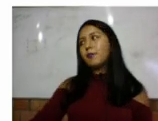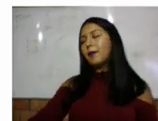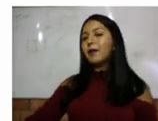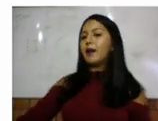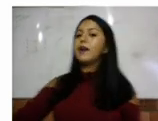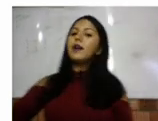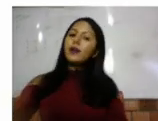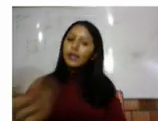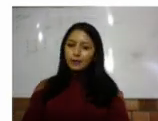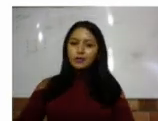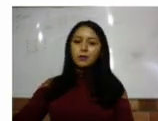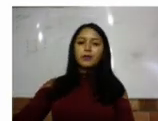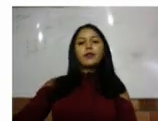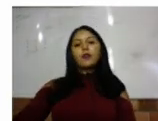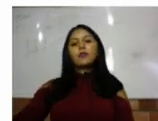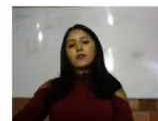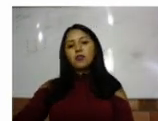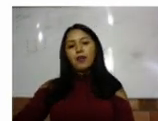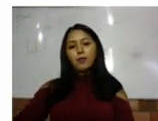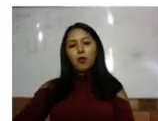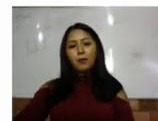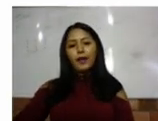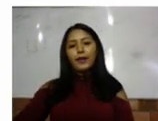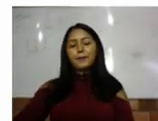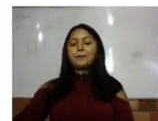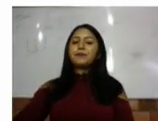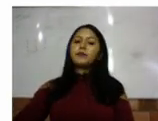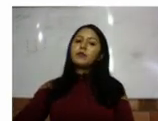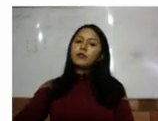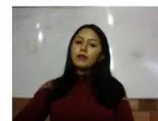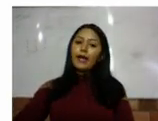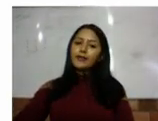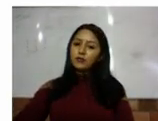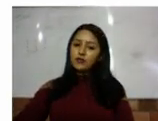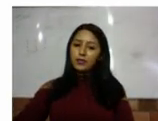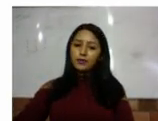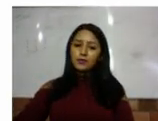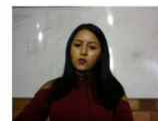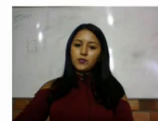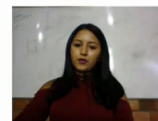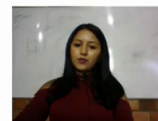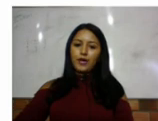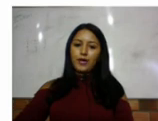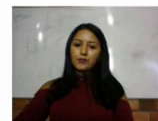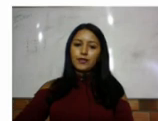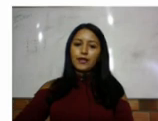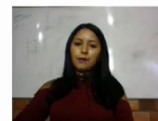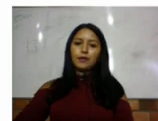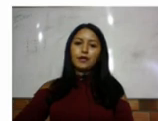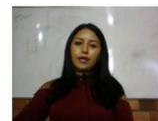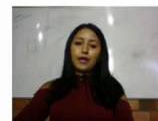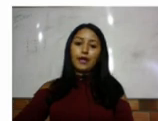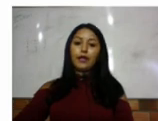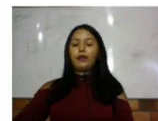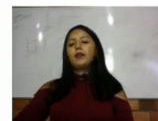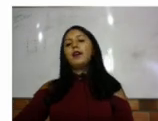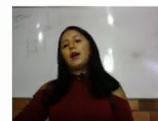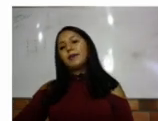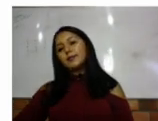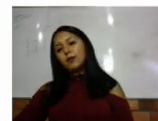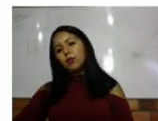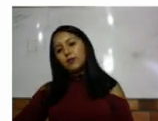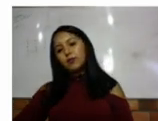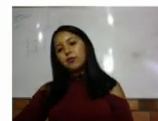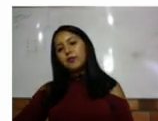que tem um verbo hablar da mesma maneira acontece com verbo comer essas são as terminações para os verbos que terminam em